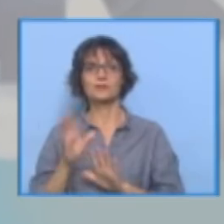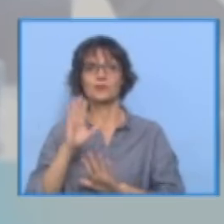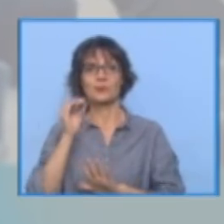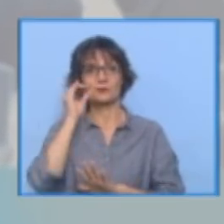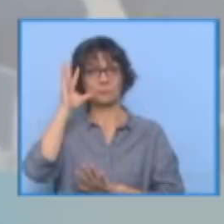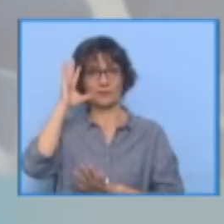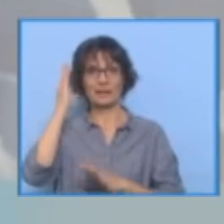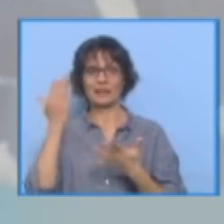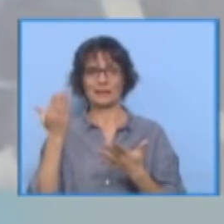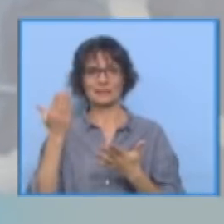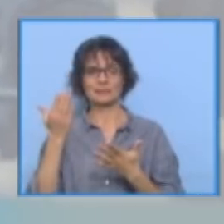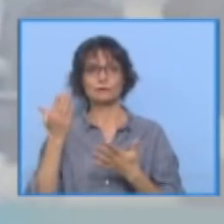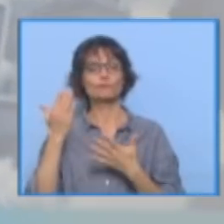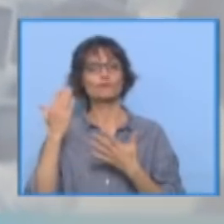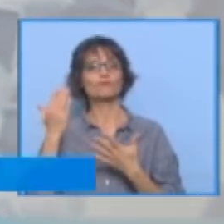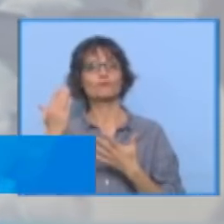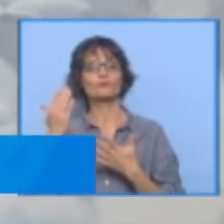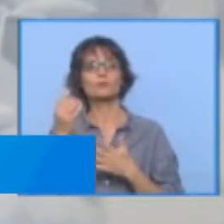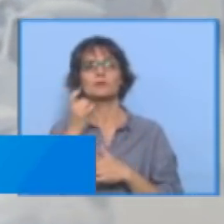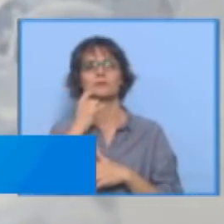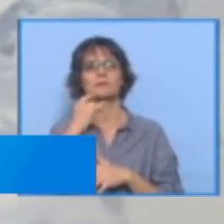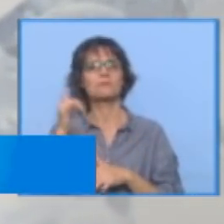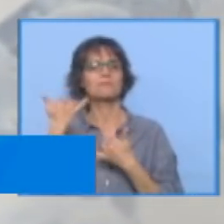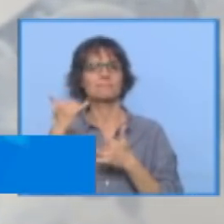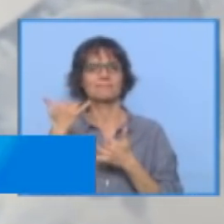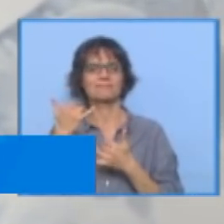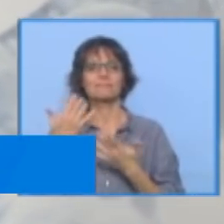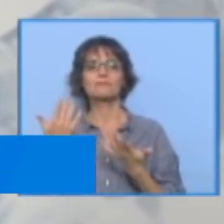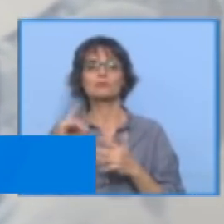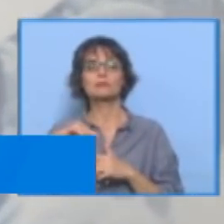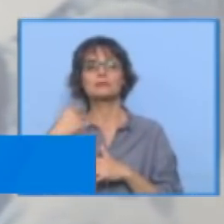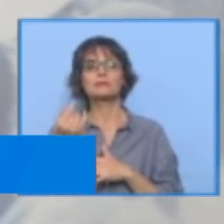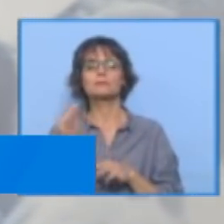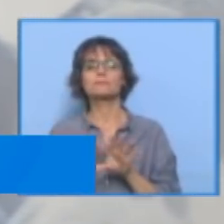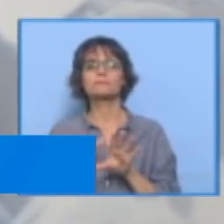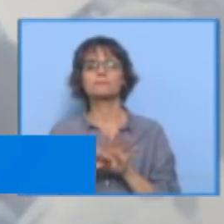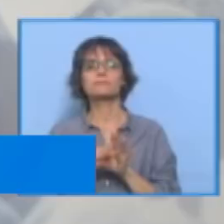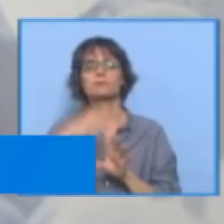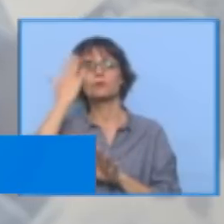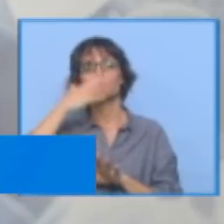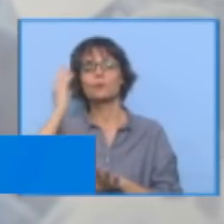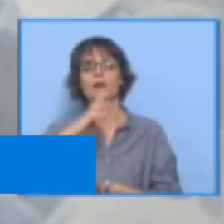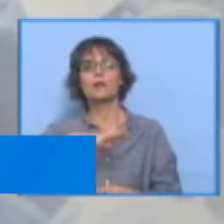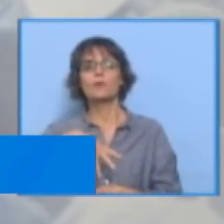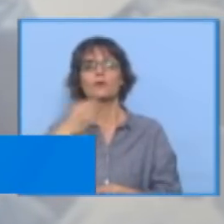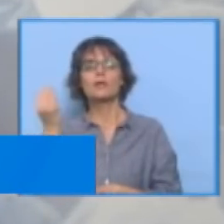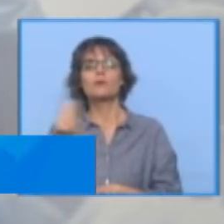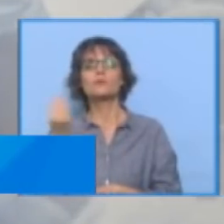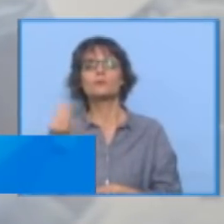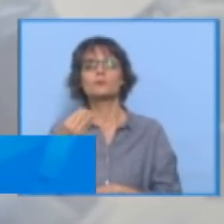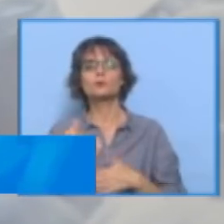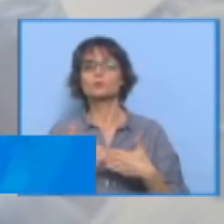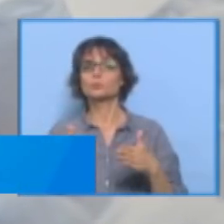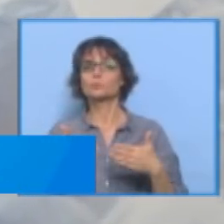Olá, muito boa tarde. Votos de uma Páscoa feliz. Depois da participação na Jornada Mundial da Juventude, no Panamá, o grupo